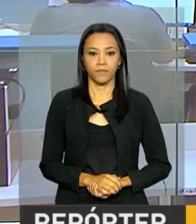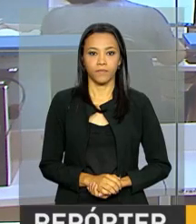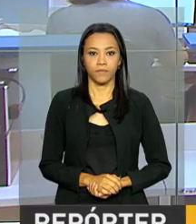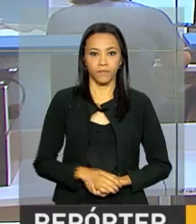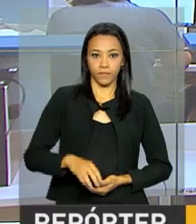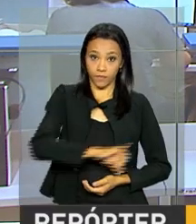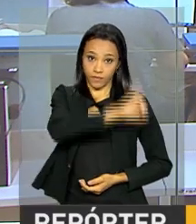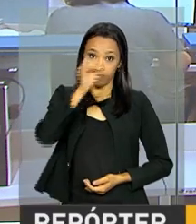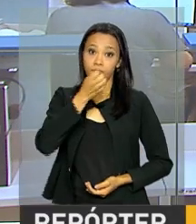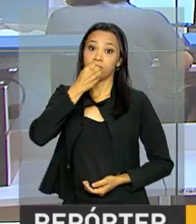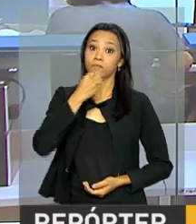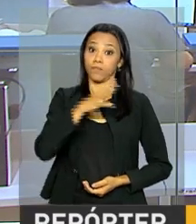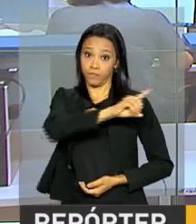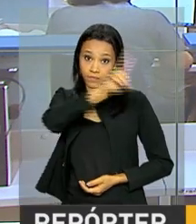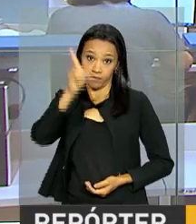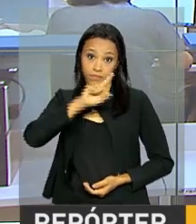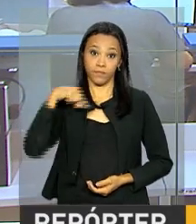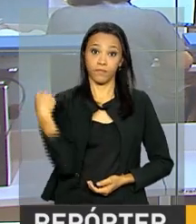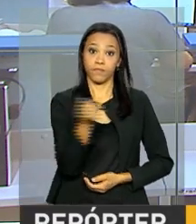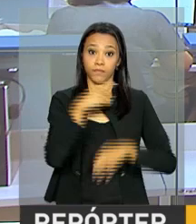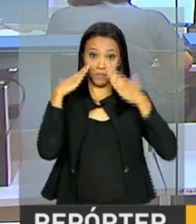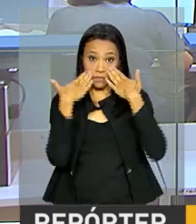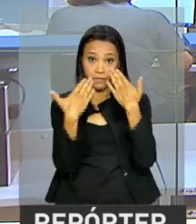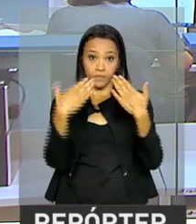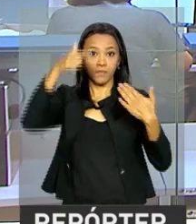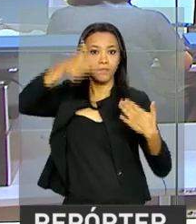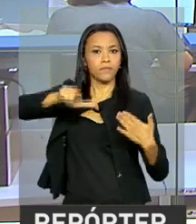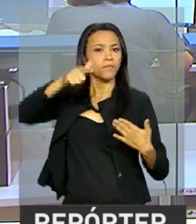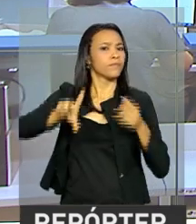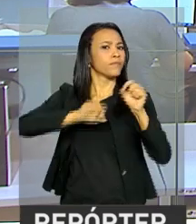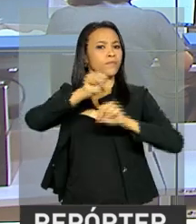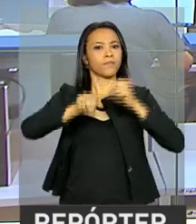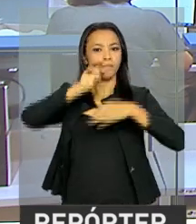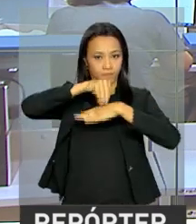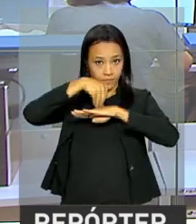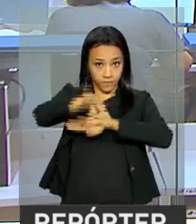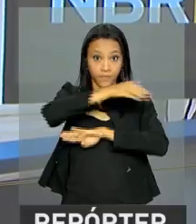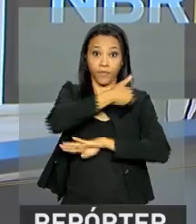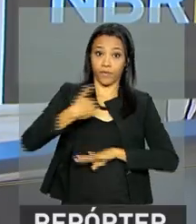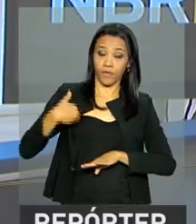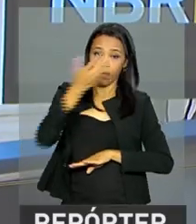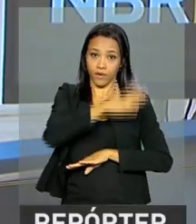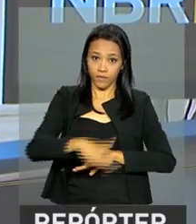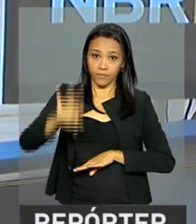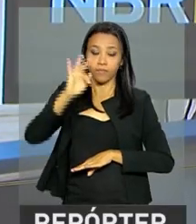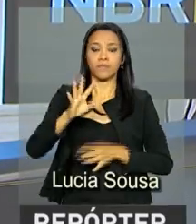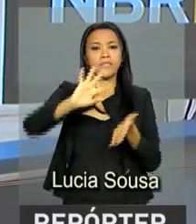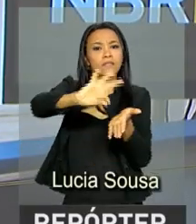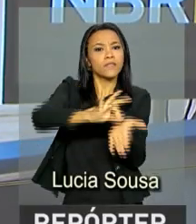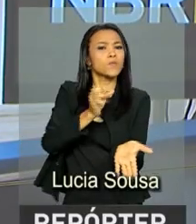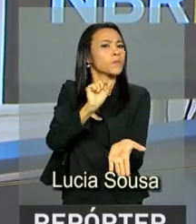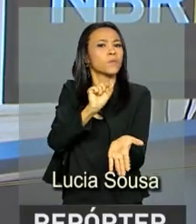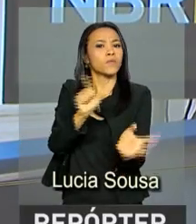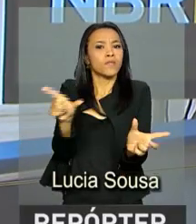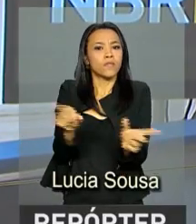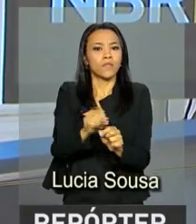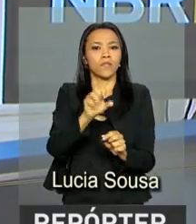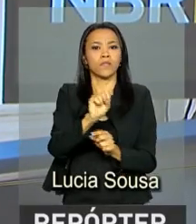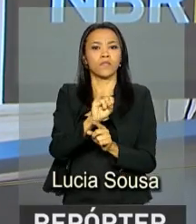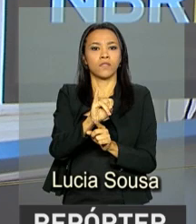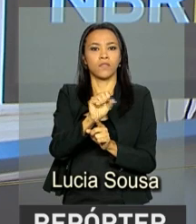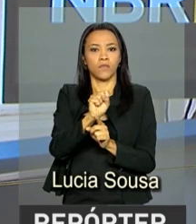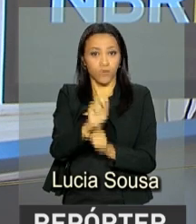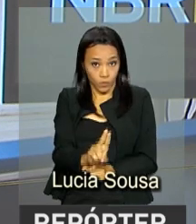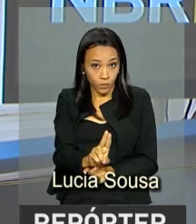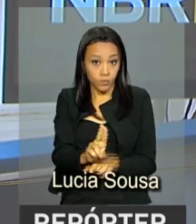Olá bom dia estamos de volta com repóter NBR e as notícias do governo federal as inscrições para o sizu que é o sistema de